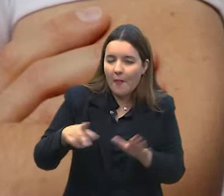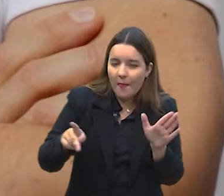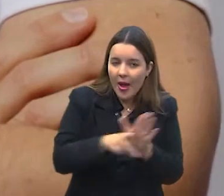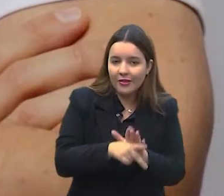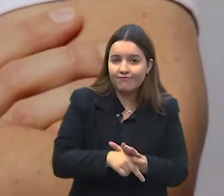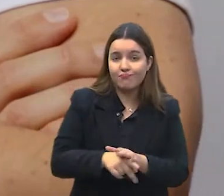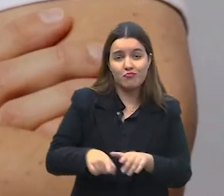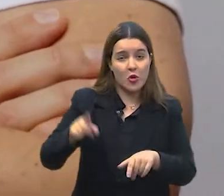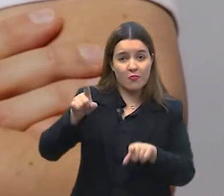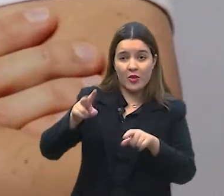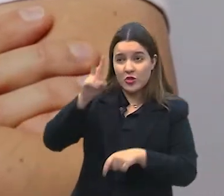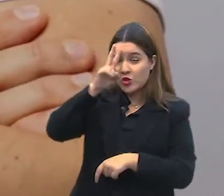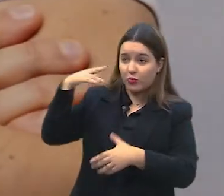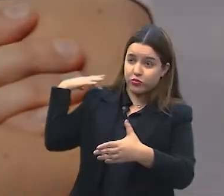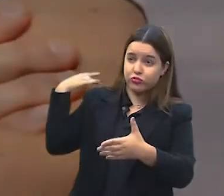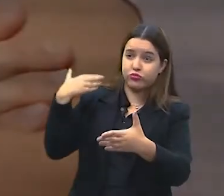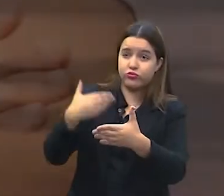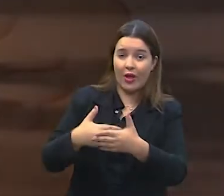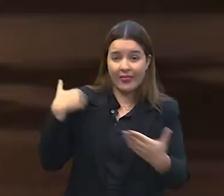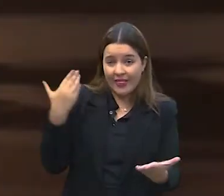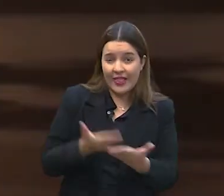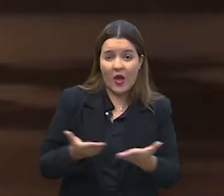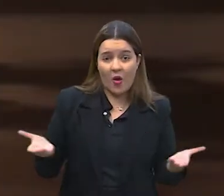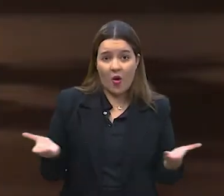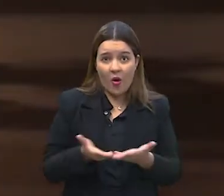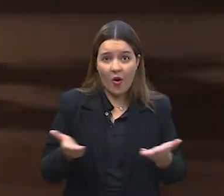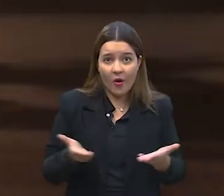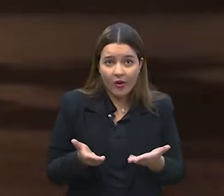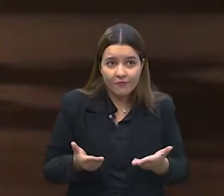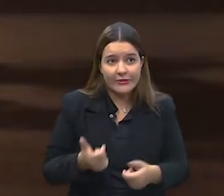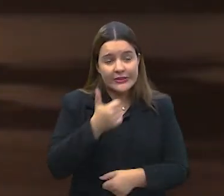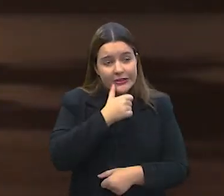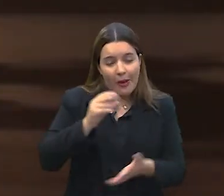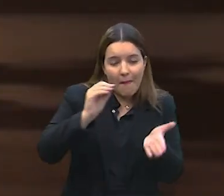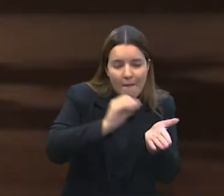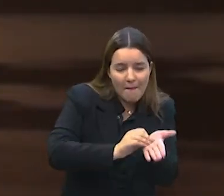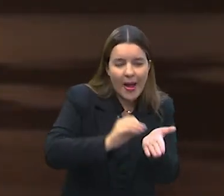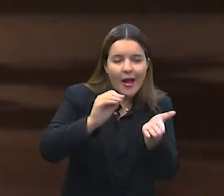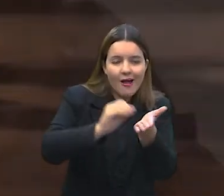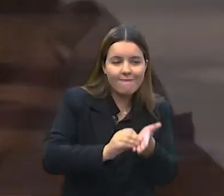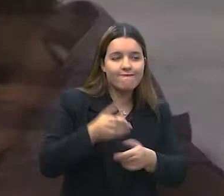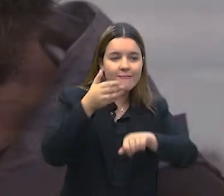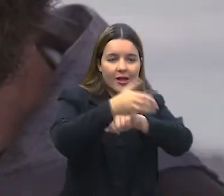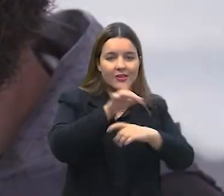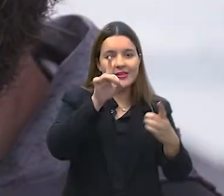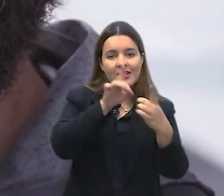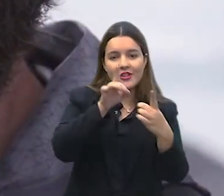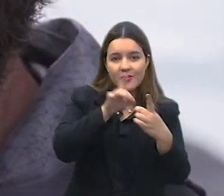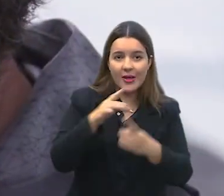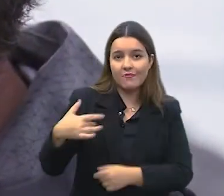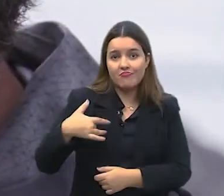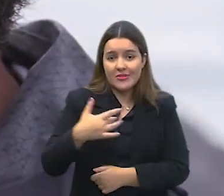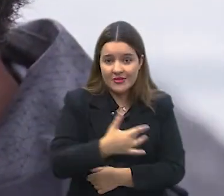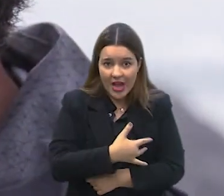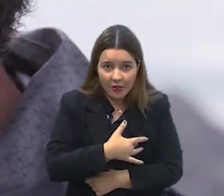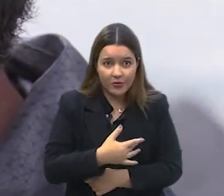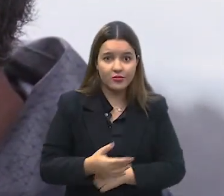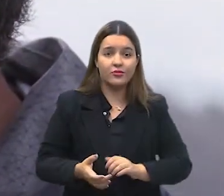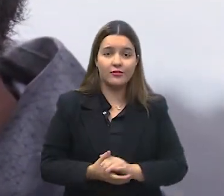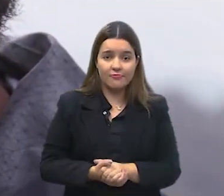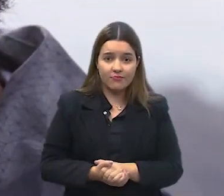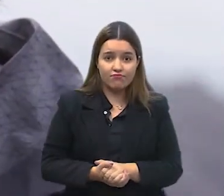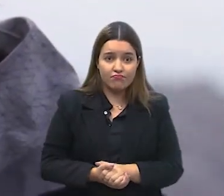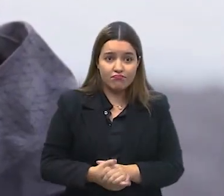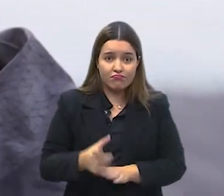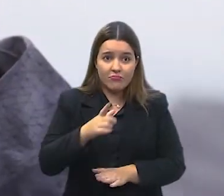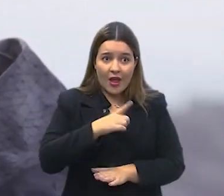da humanidade, ela reflete nela mesma esse cuidado e a gente vê os resultados que a